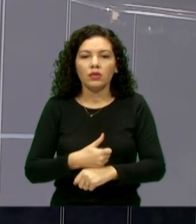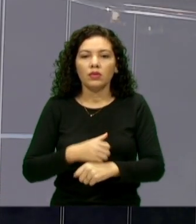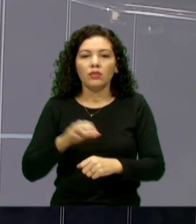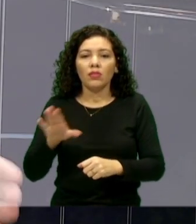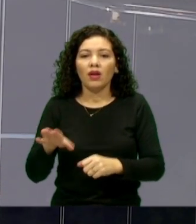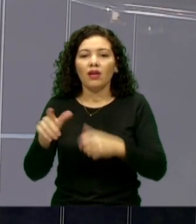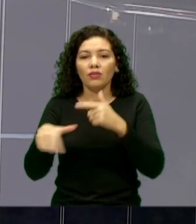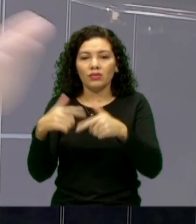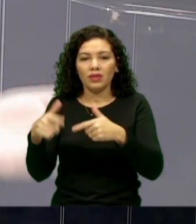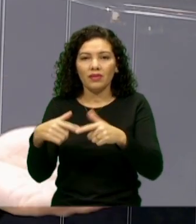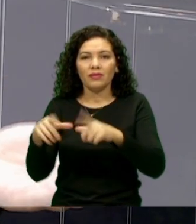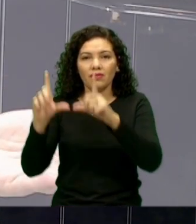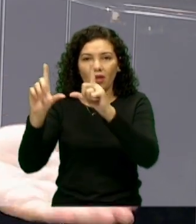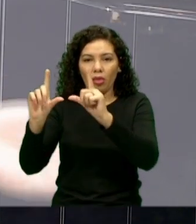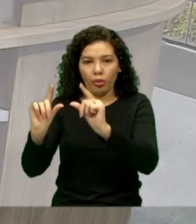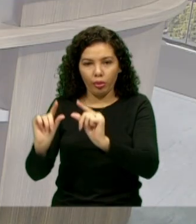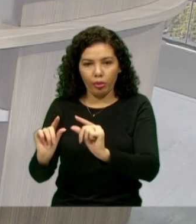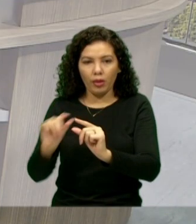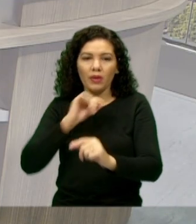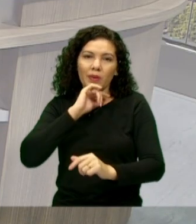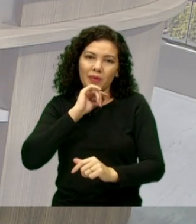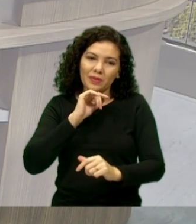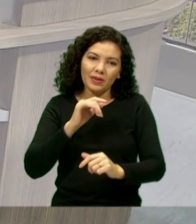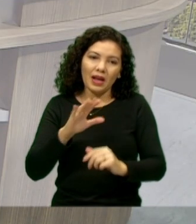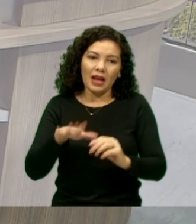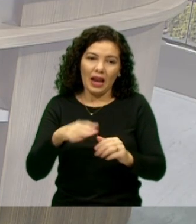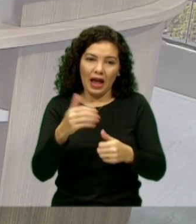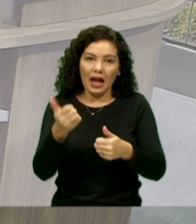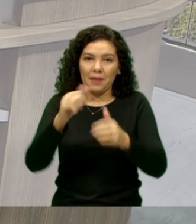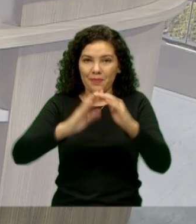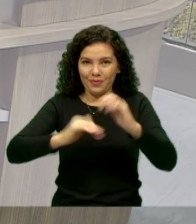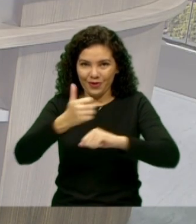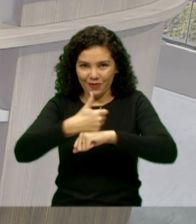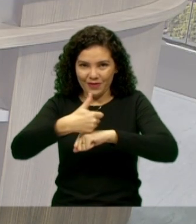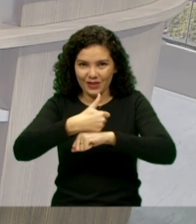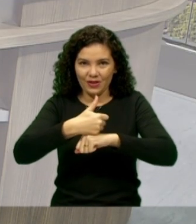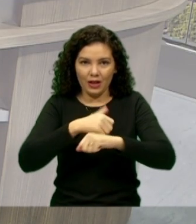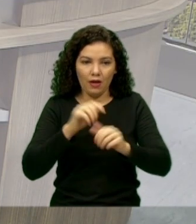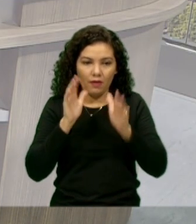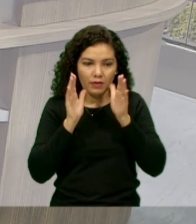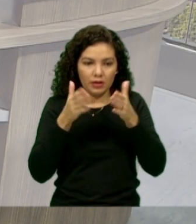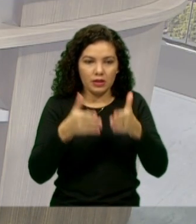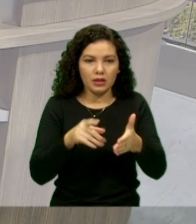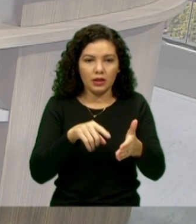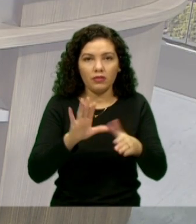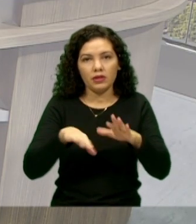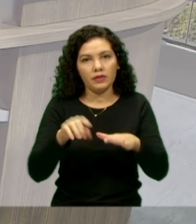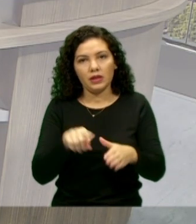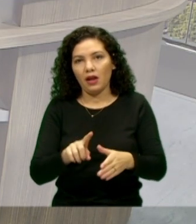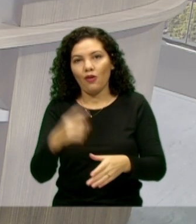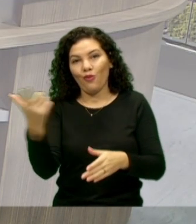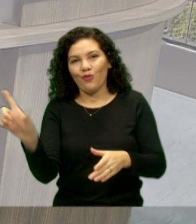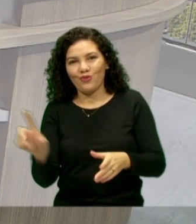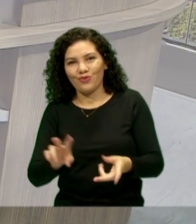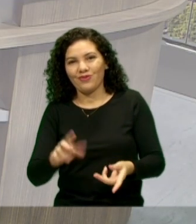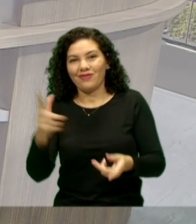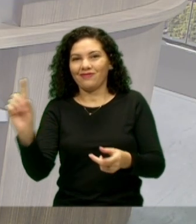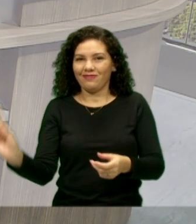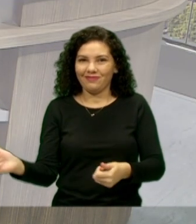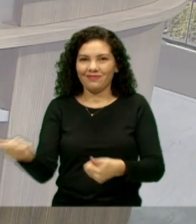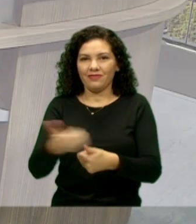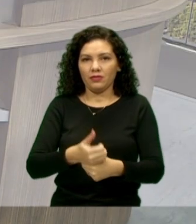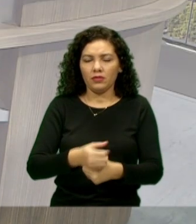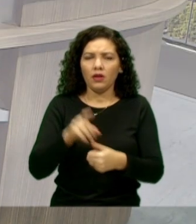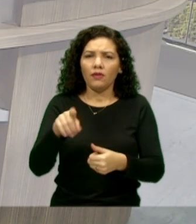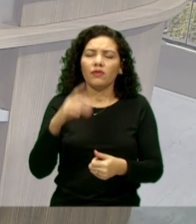precarizando o serviço, porque nem sempre vai ser aquele mesmo profissional que vai estar designado para trabalhar naquele posto específico, qual é a recomendação de